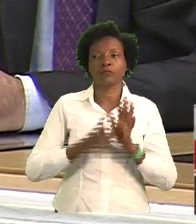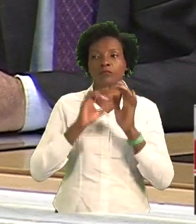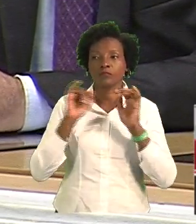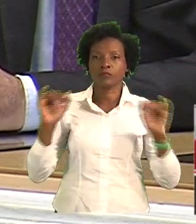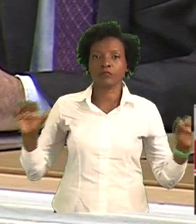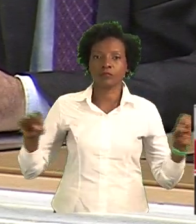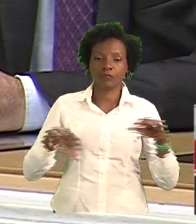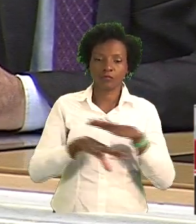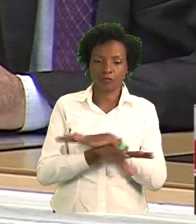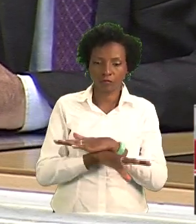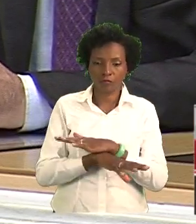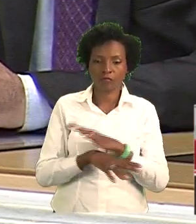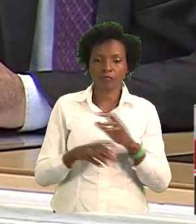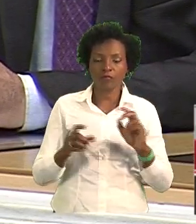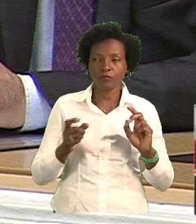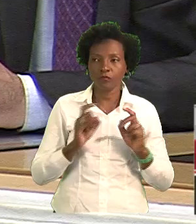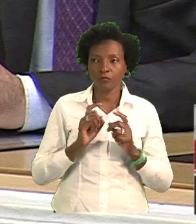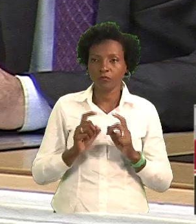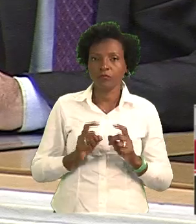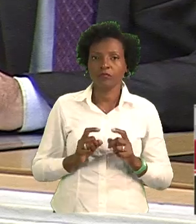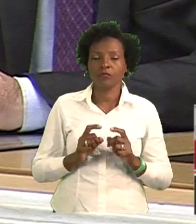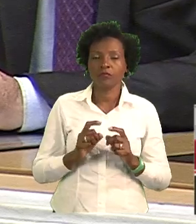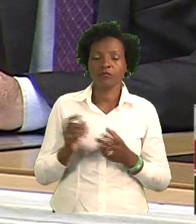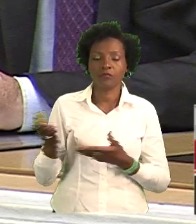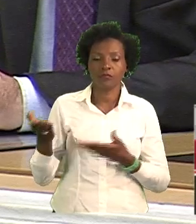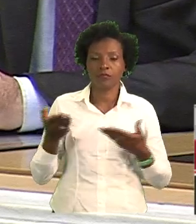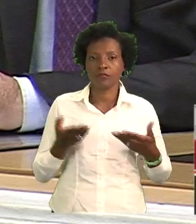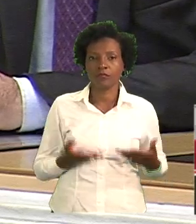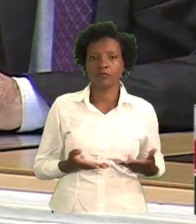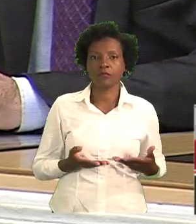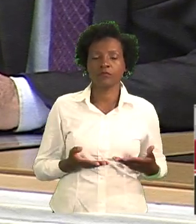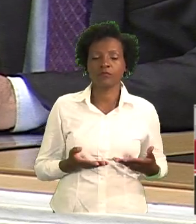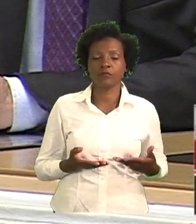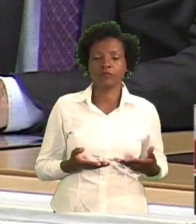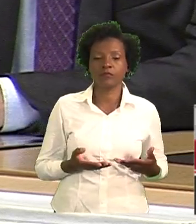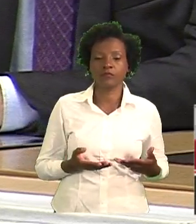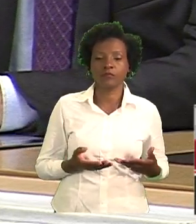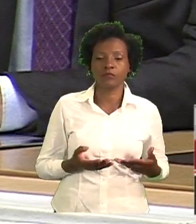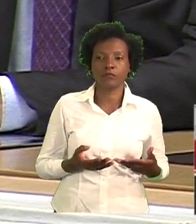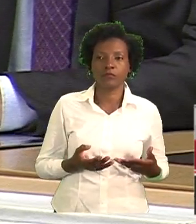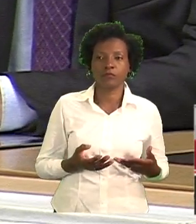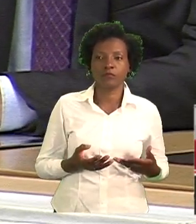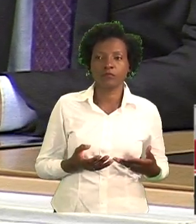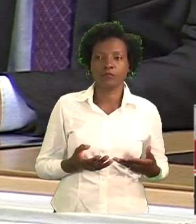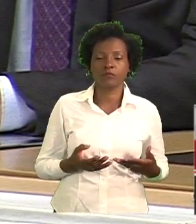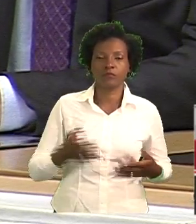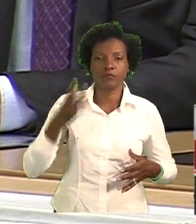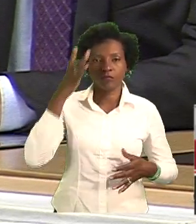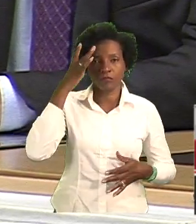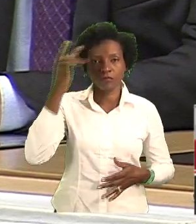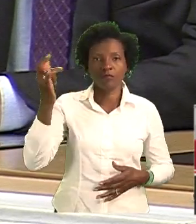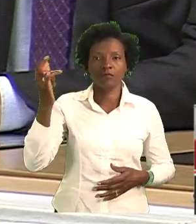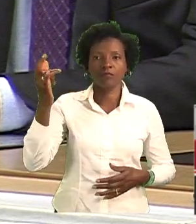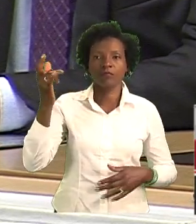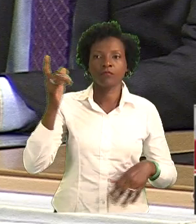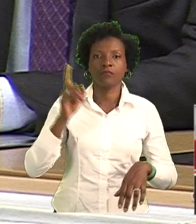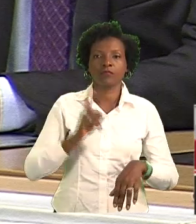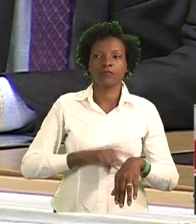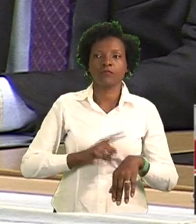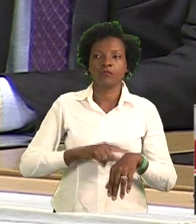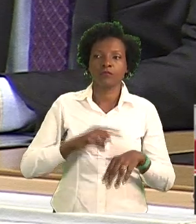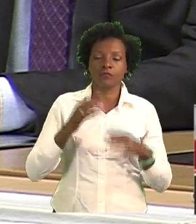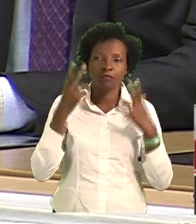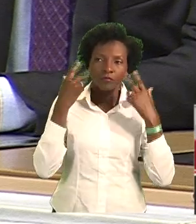encerrada esta reunião convocou vossas excelências para ser são sessão ordinária de amanhã à hora